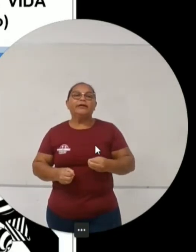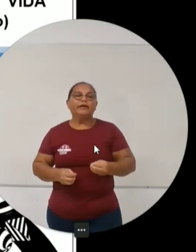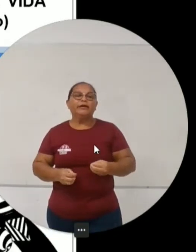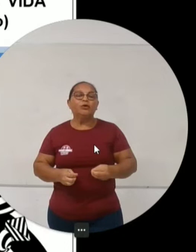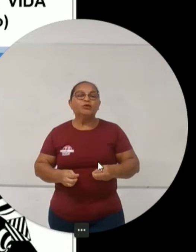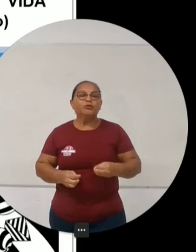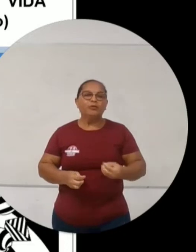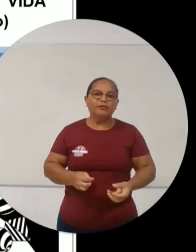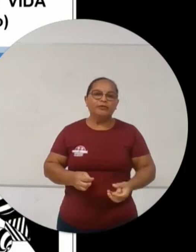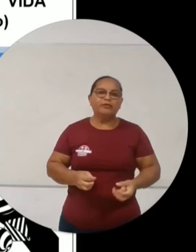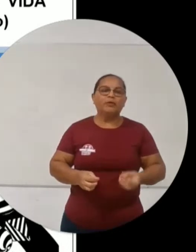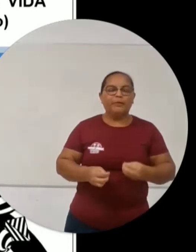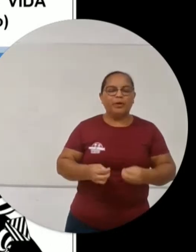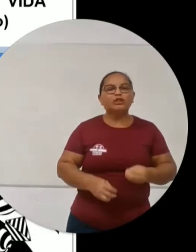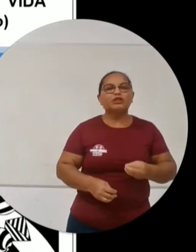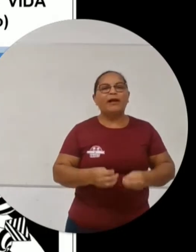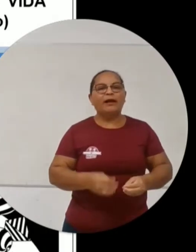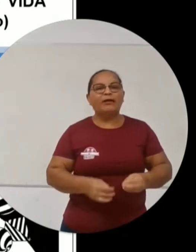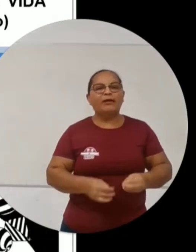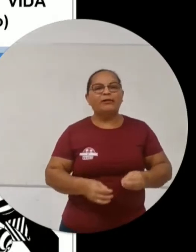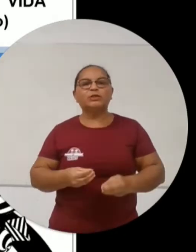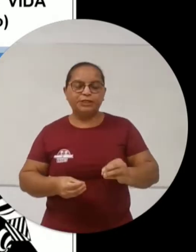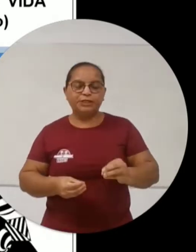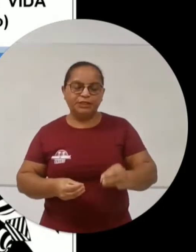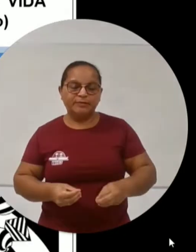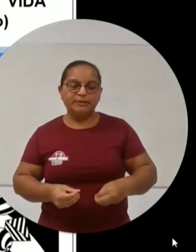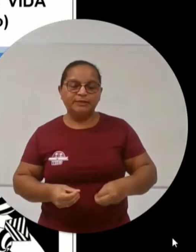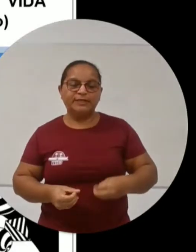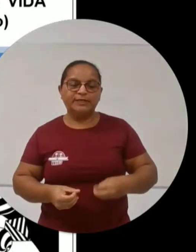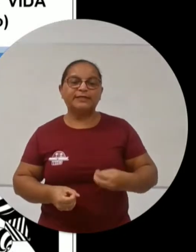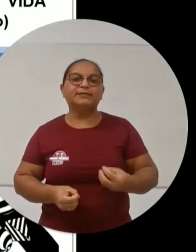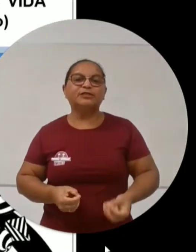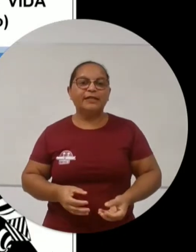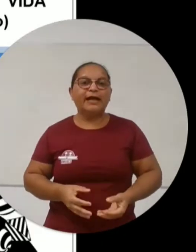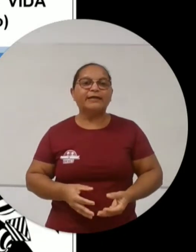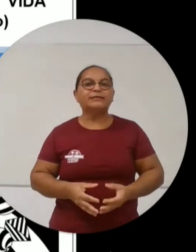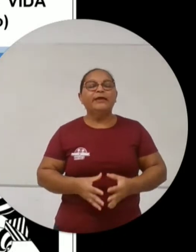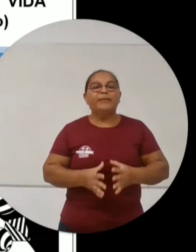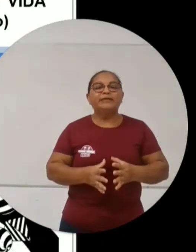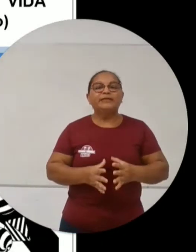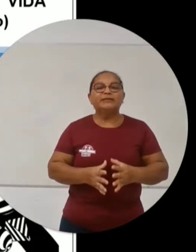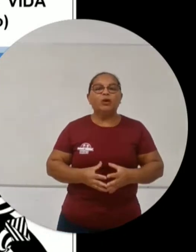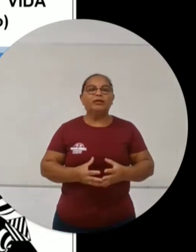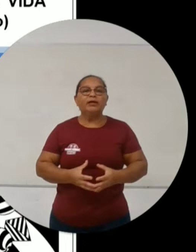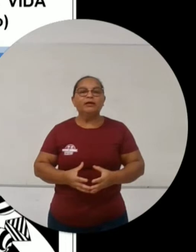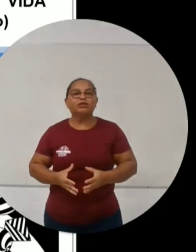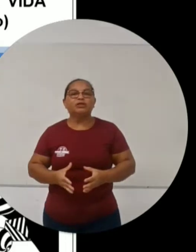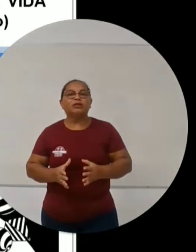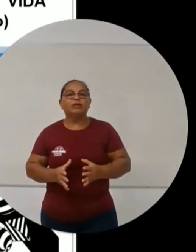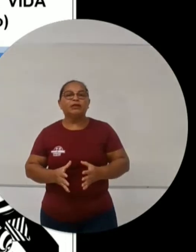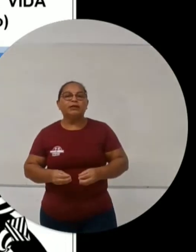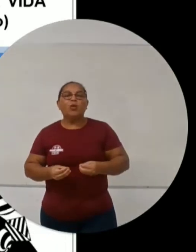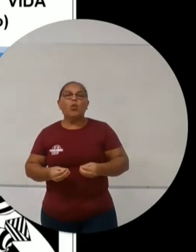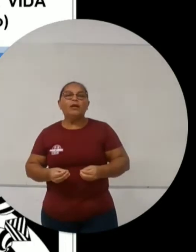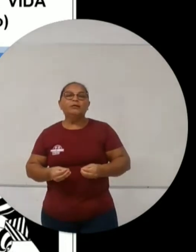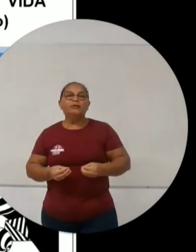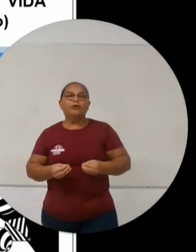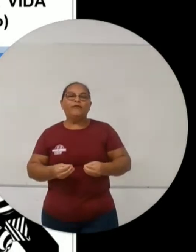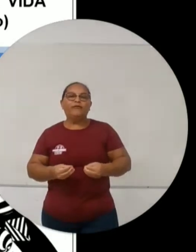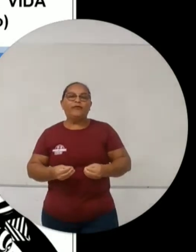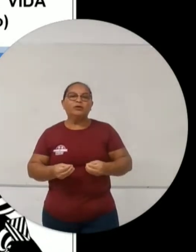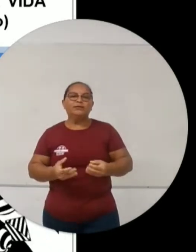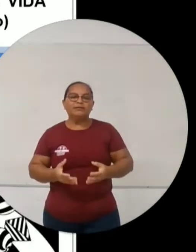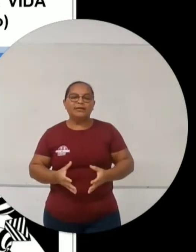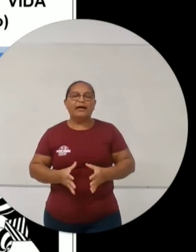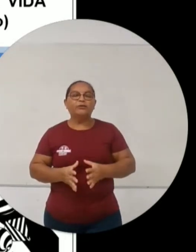Em outro momento, numa próxima aula, nós corrigiremos essas atividades. Mas é importante que, quando